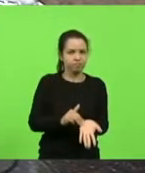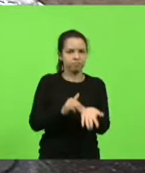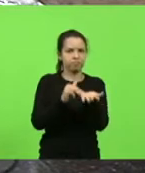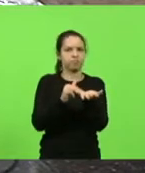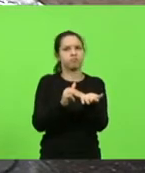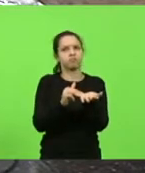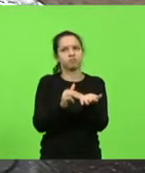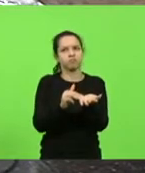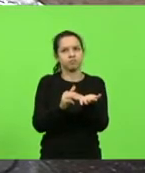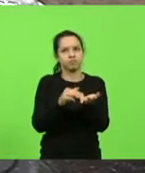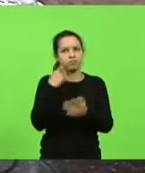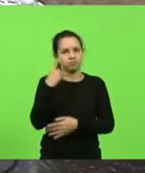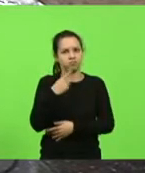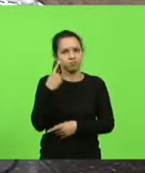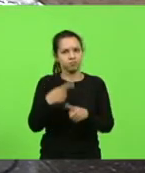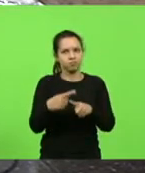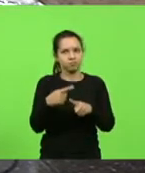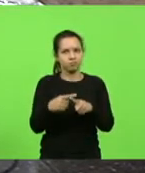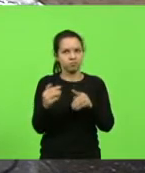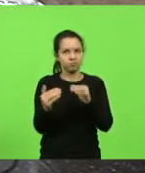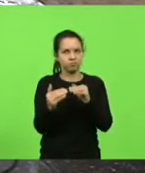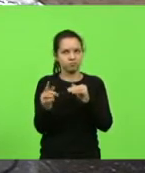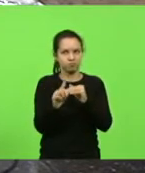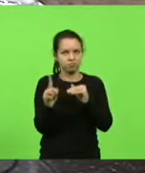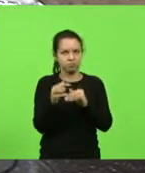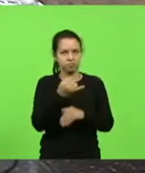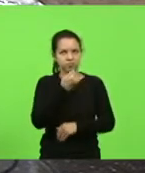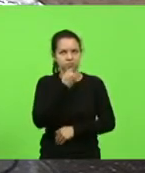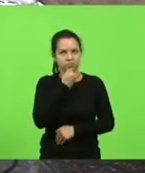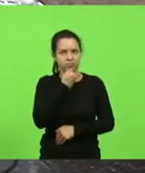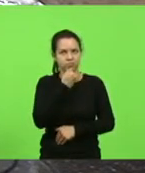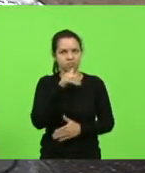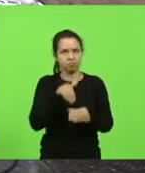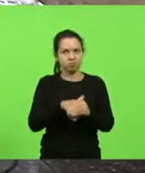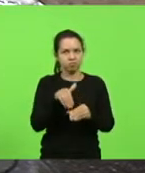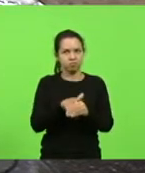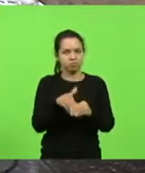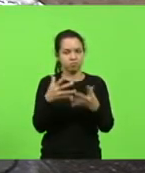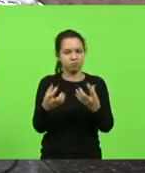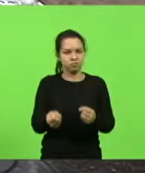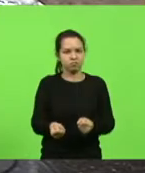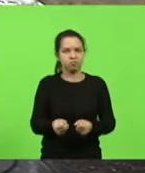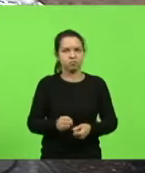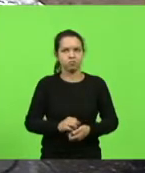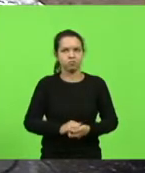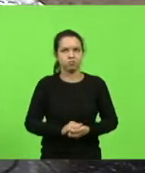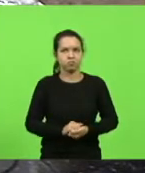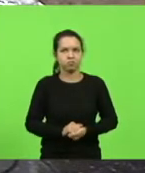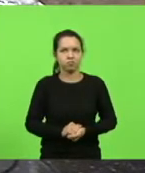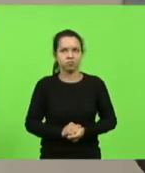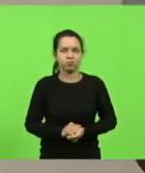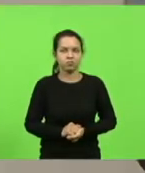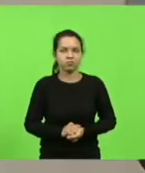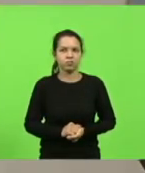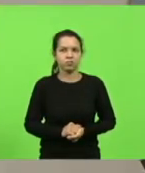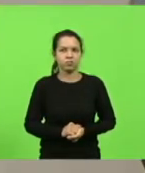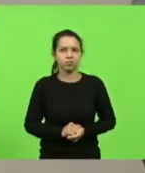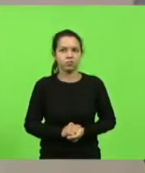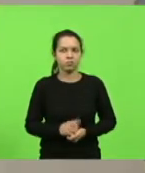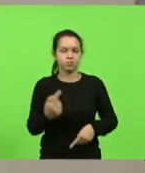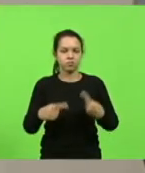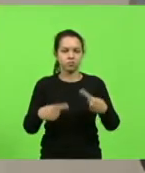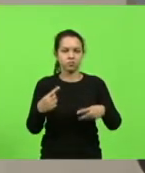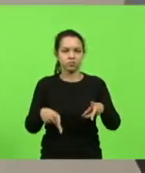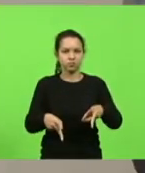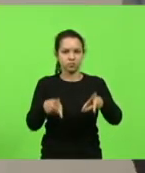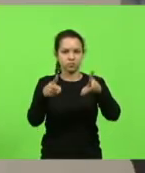tirar moção de deputado porque não concorda com ela, é lamentável. Meu voto é favorável. Ainda em discussão, com a palavra